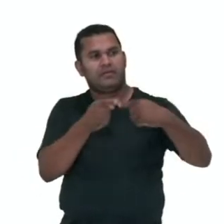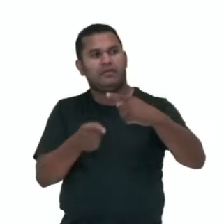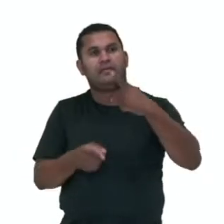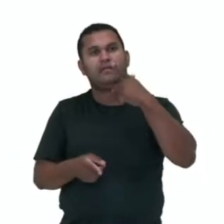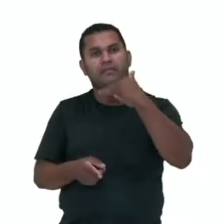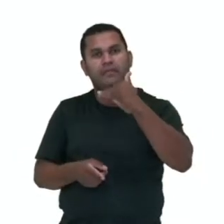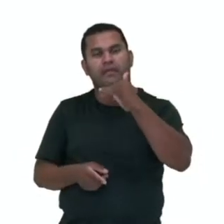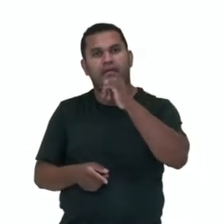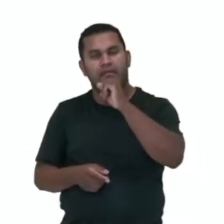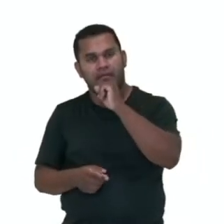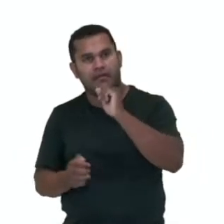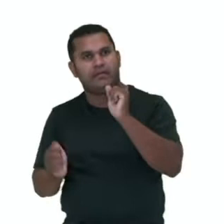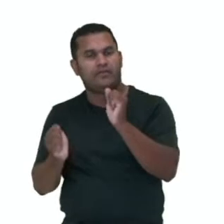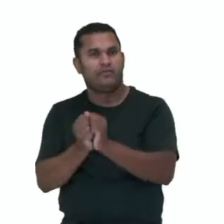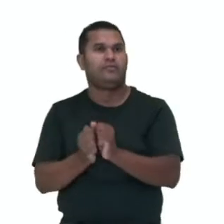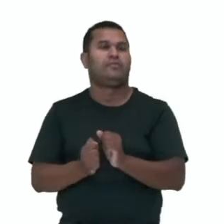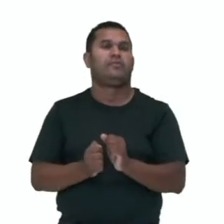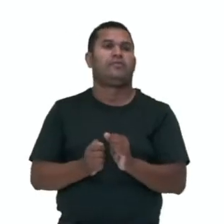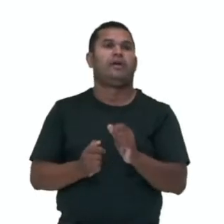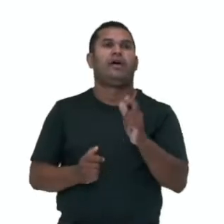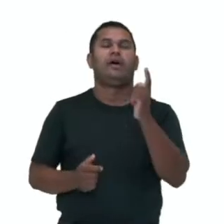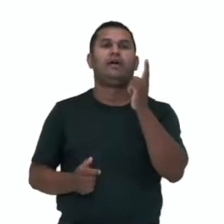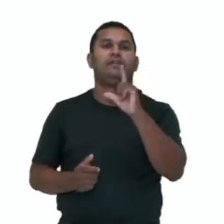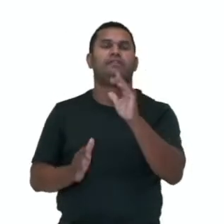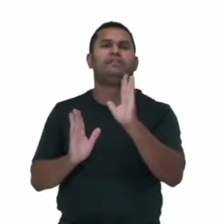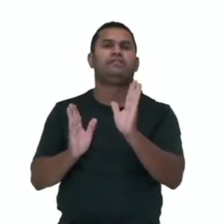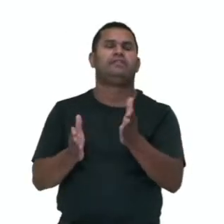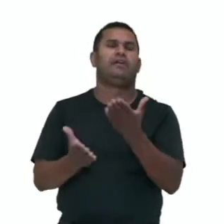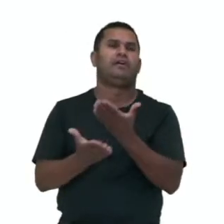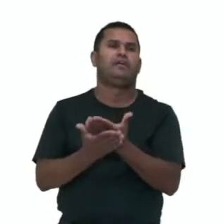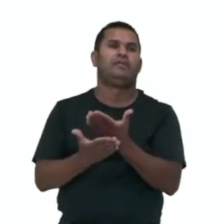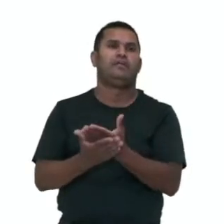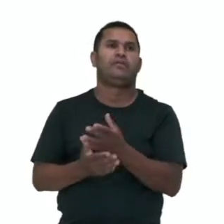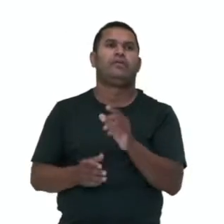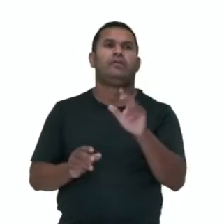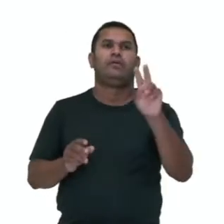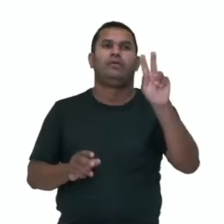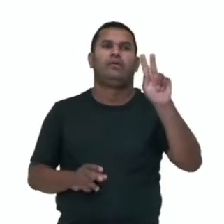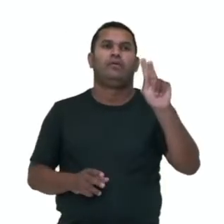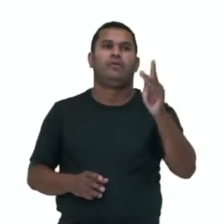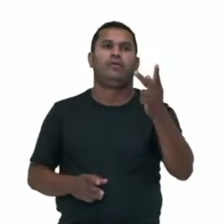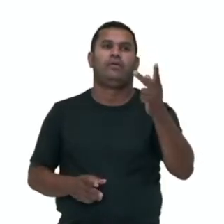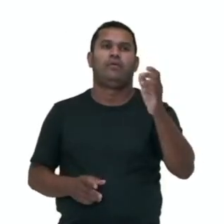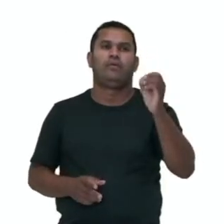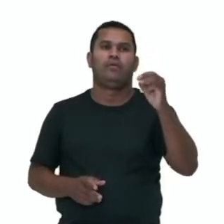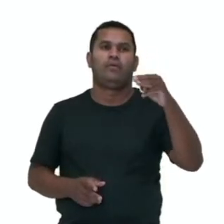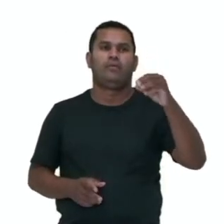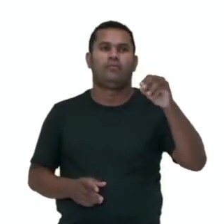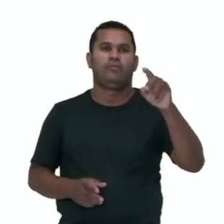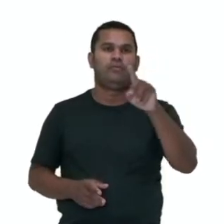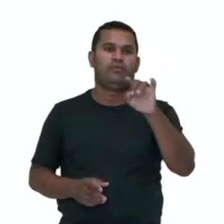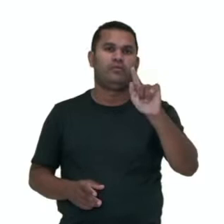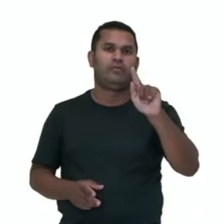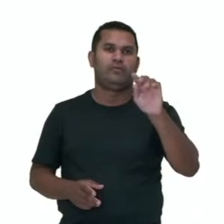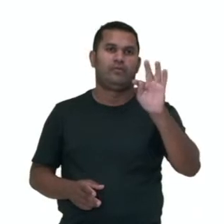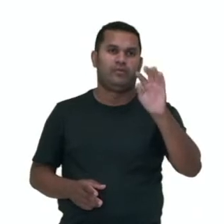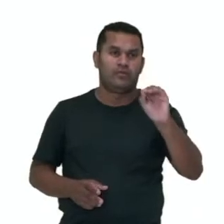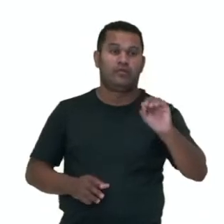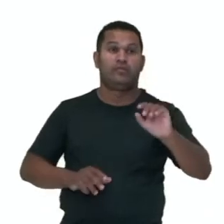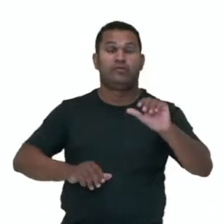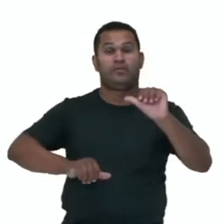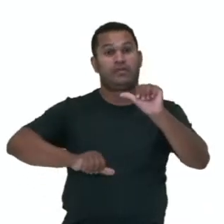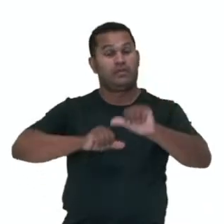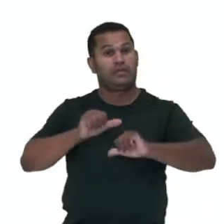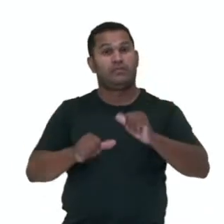gene. Um homozigoto, a gente já está falando quando esses alelos começam a se organizar, se agrupar ali, né, nos cromossomos